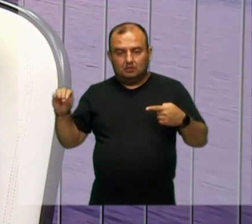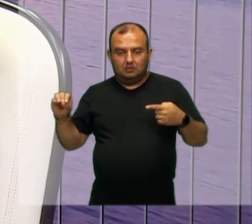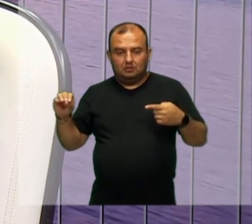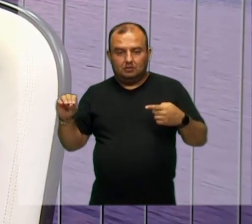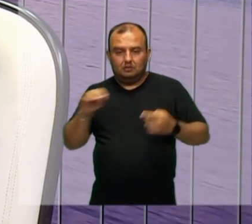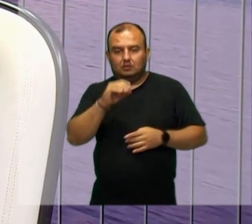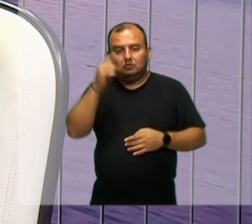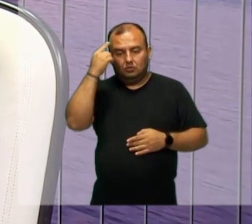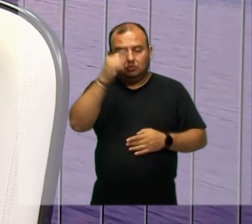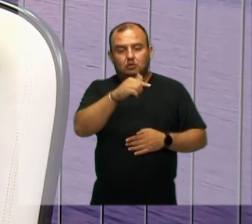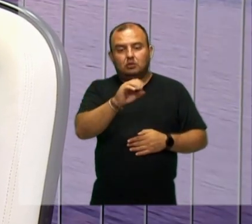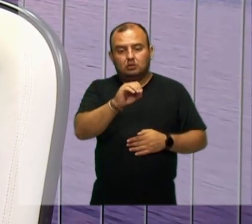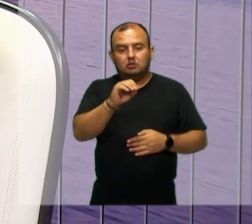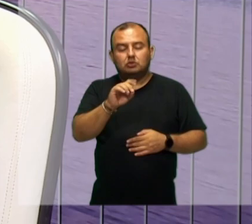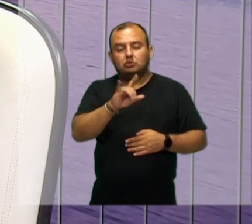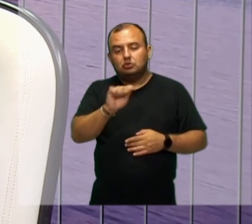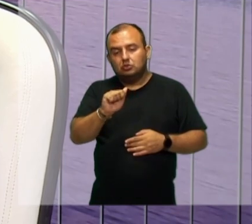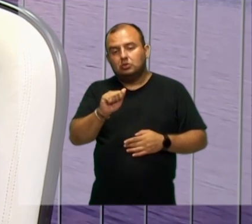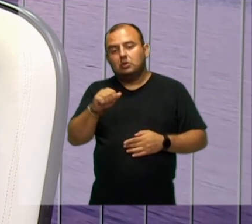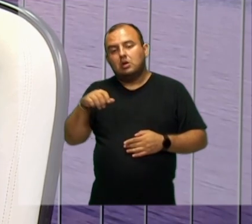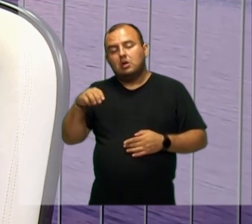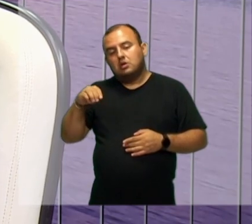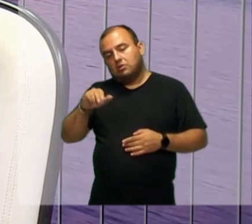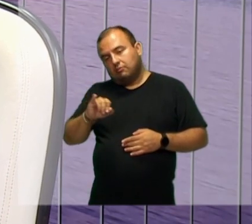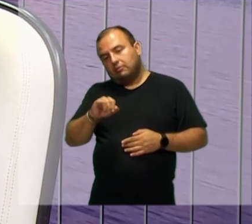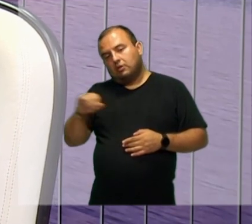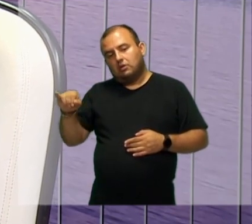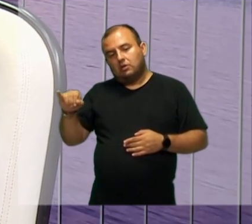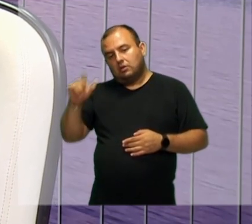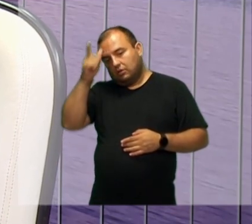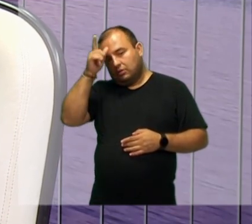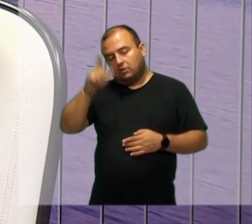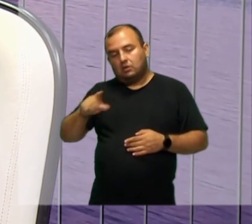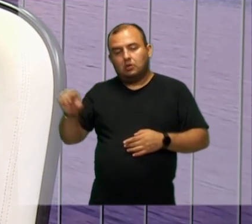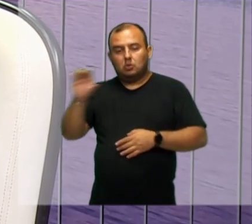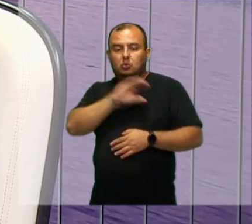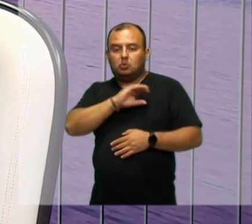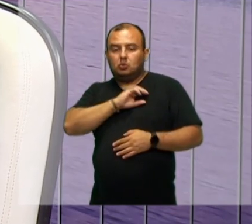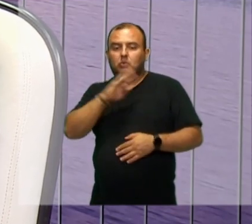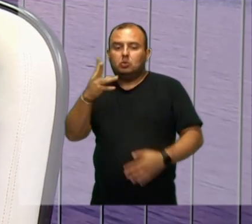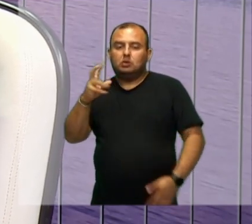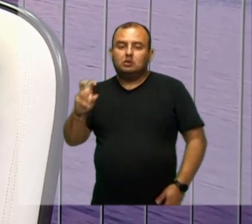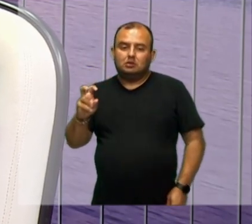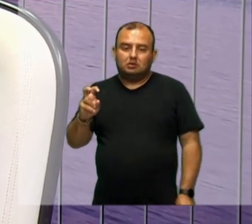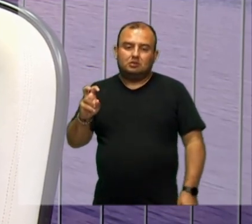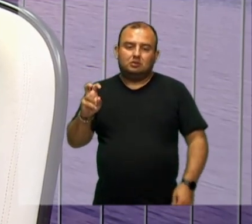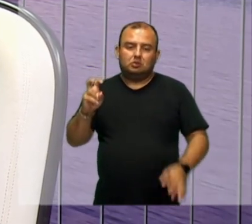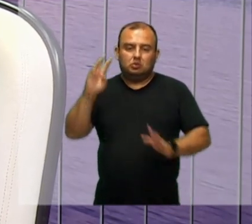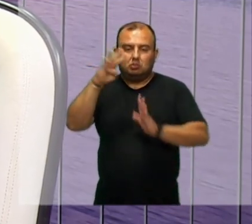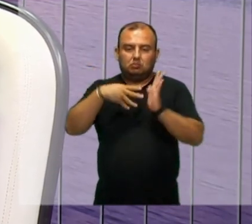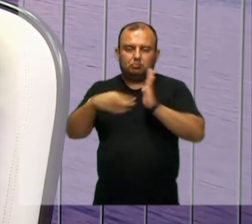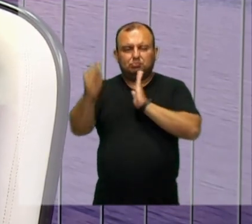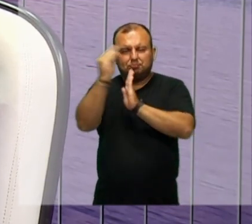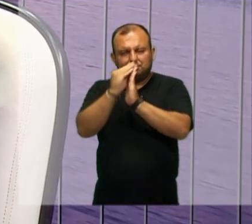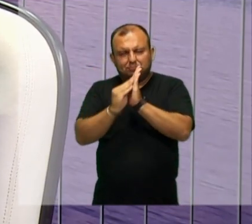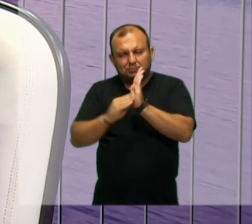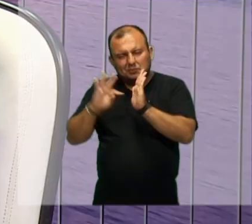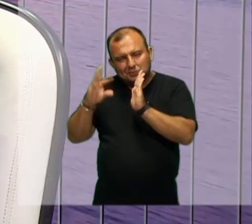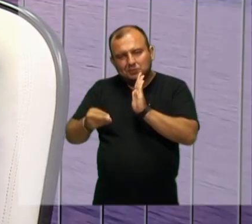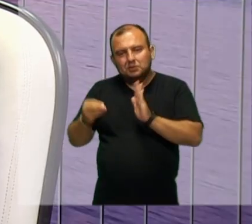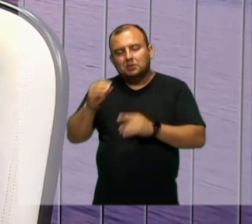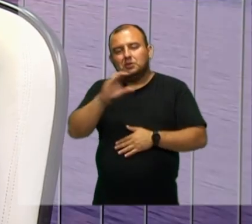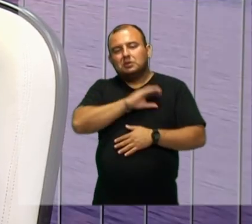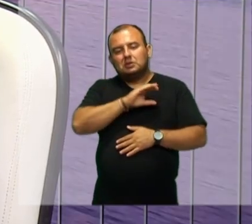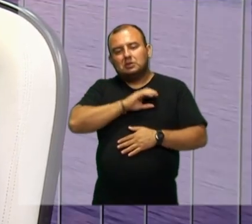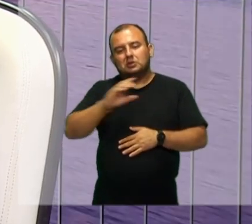70 dias. Depois de maio, que é a Alemanha, para o Canadá, 45. Eu tenho tudo mapeado já. Depois do Canadá